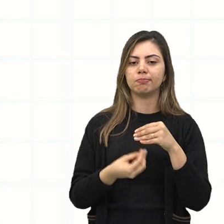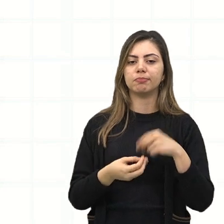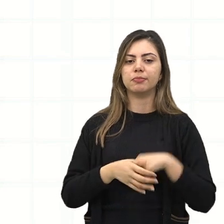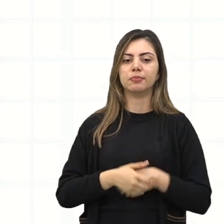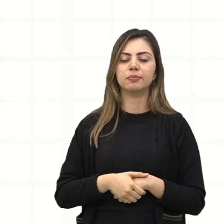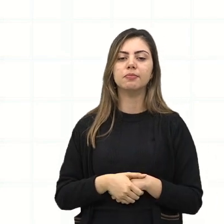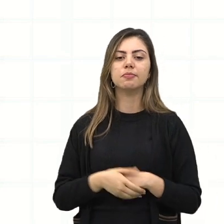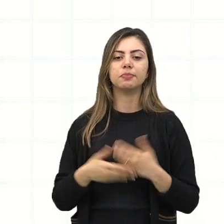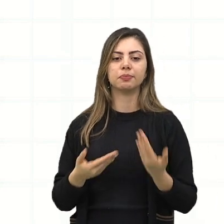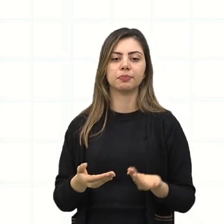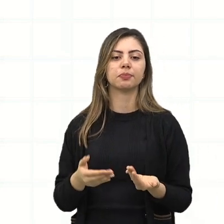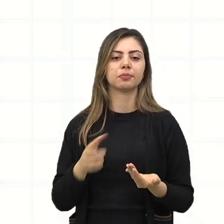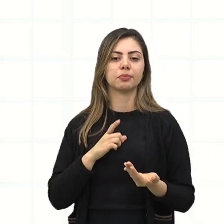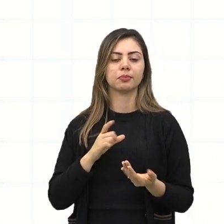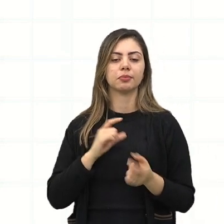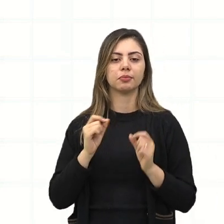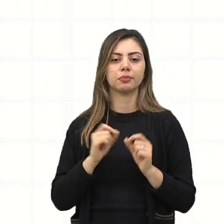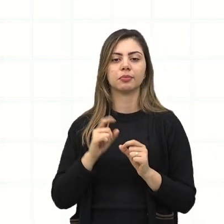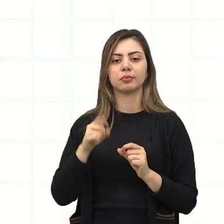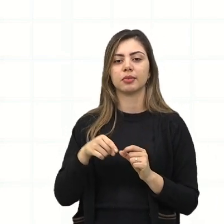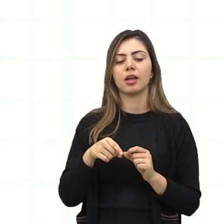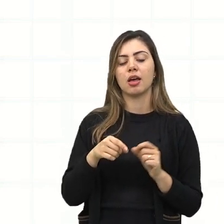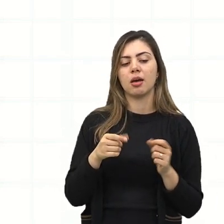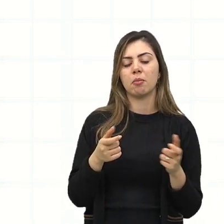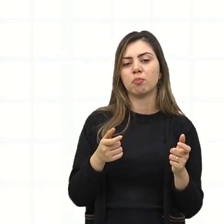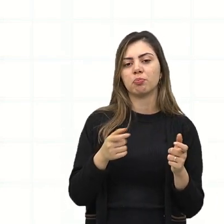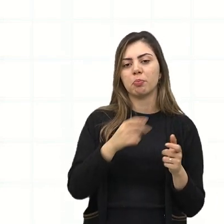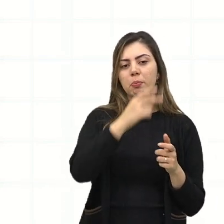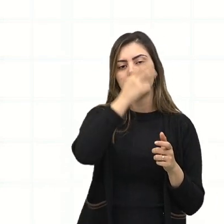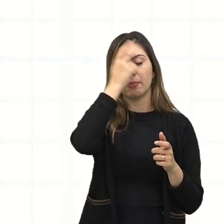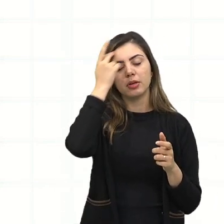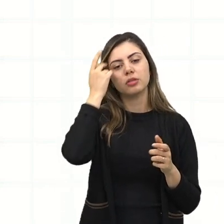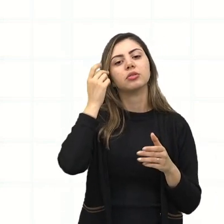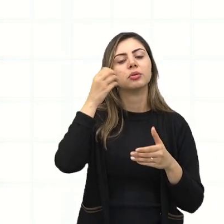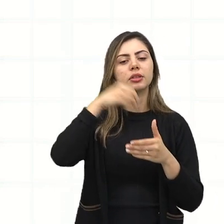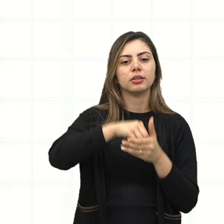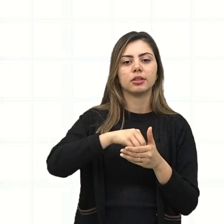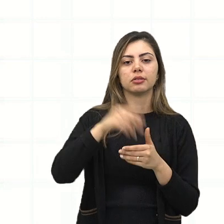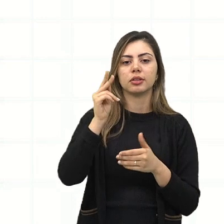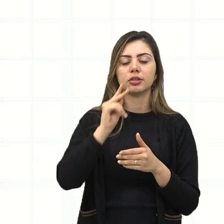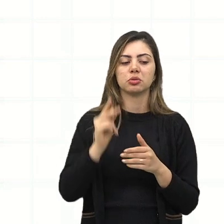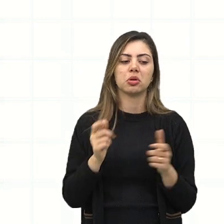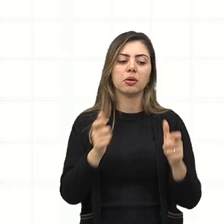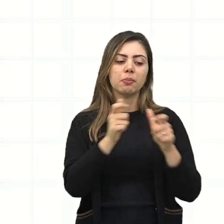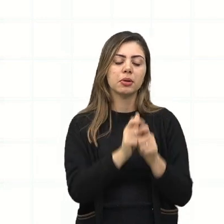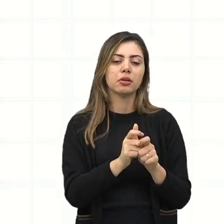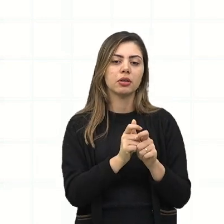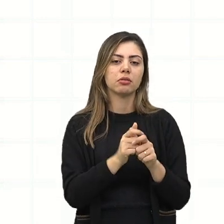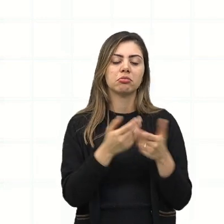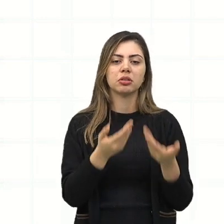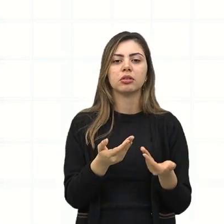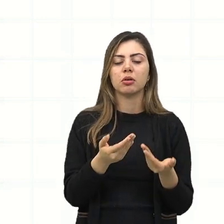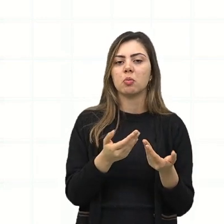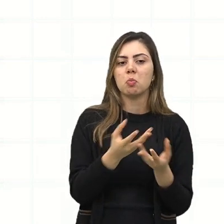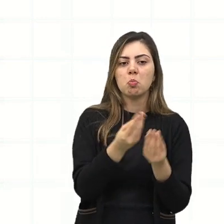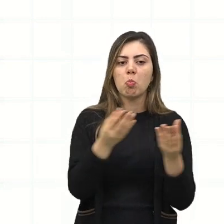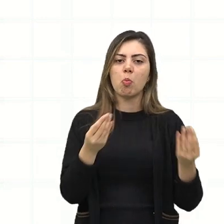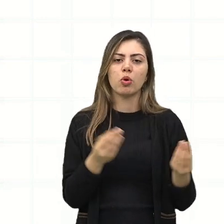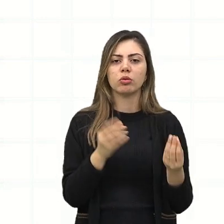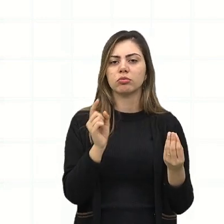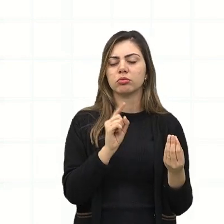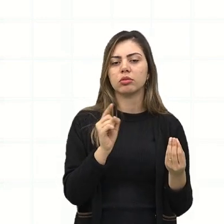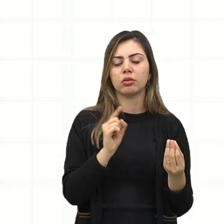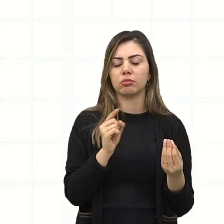Geralmente apresenta um pequeno número de personagens. Então a gente não tem muitos personagens quando nós